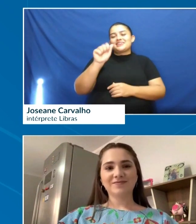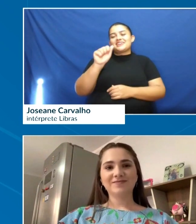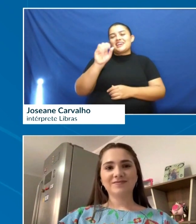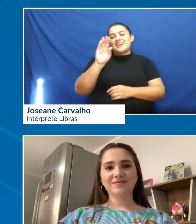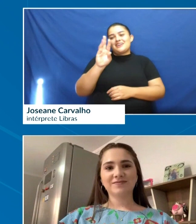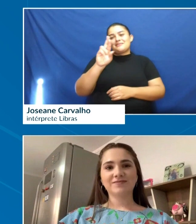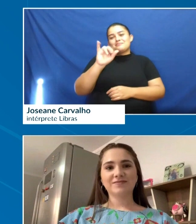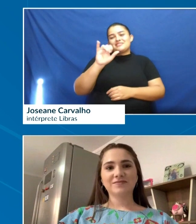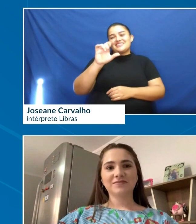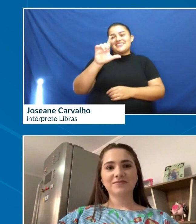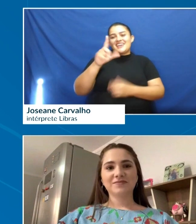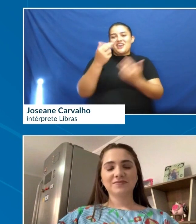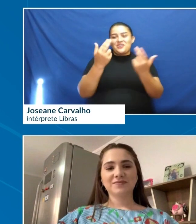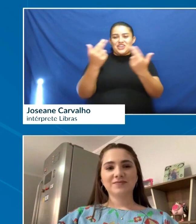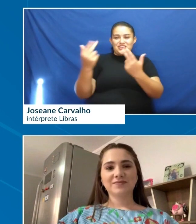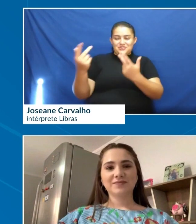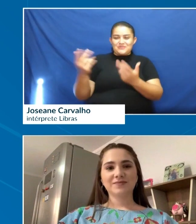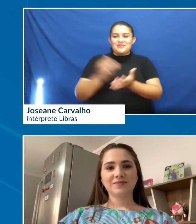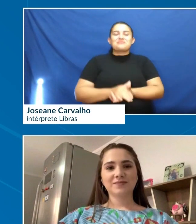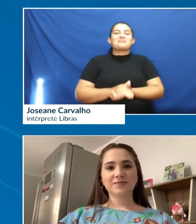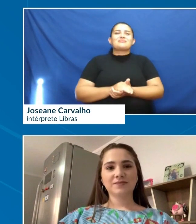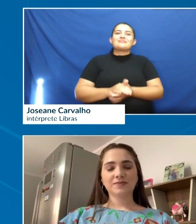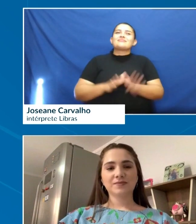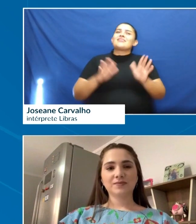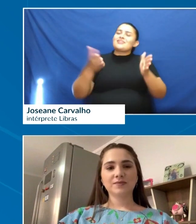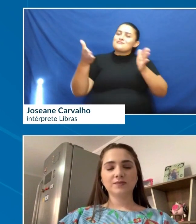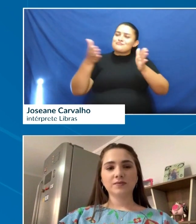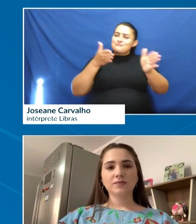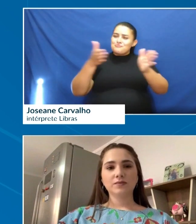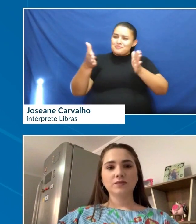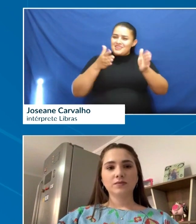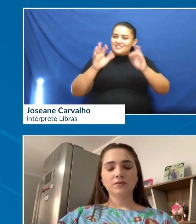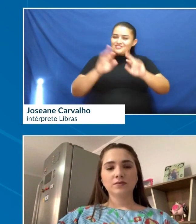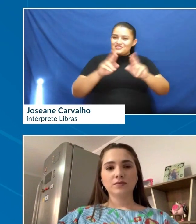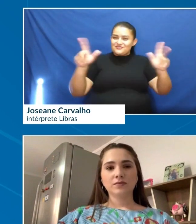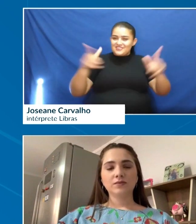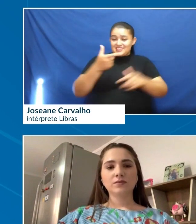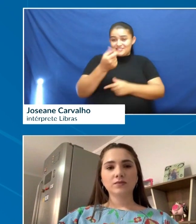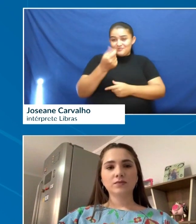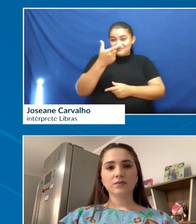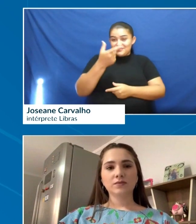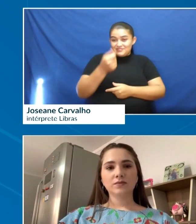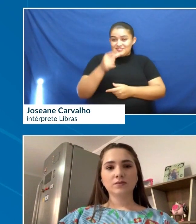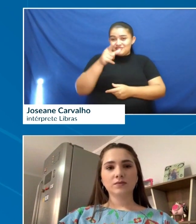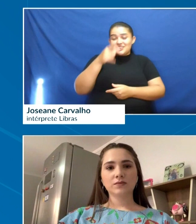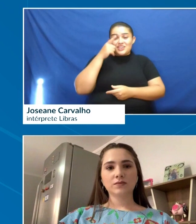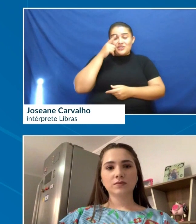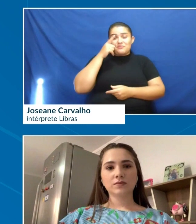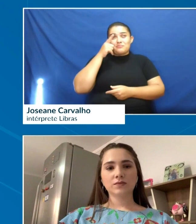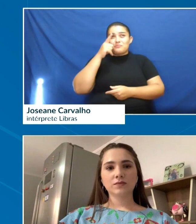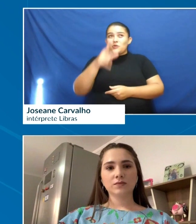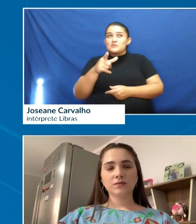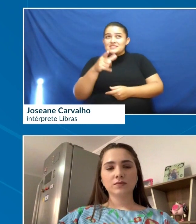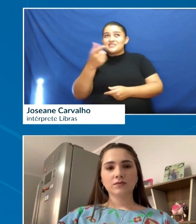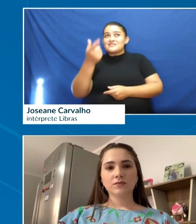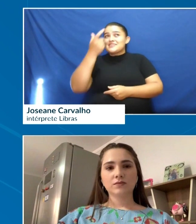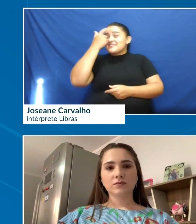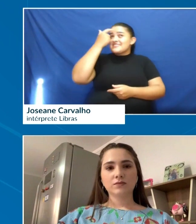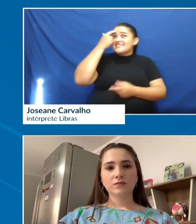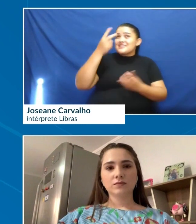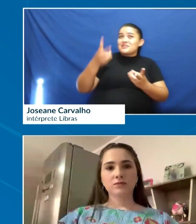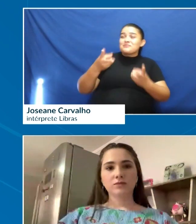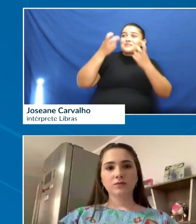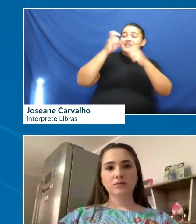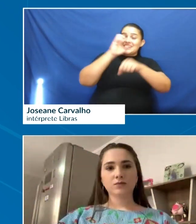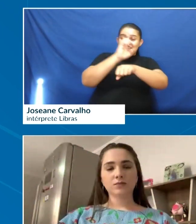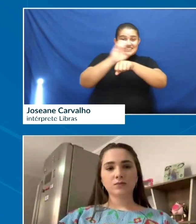passado, assim. Apesar de ser um período muito atípico e um período muito delicado, você considera que fazer um